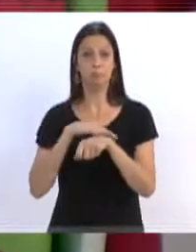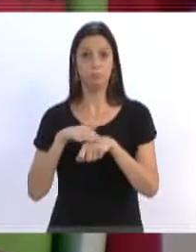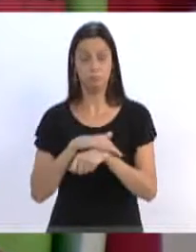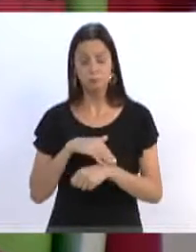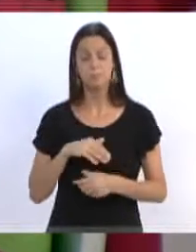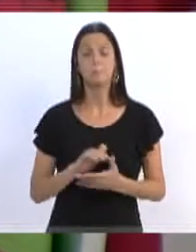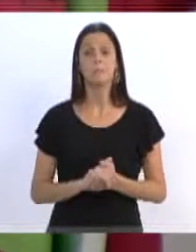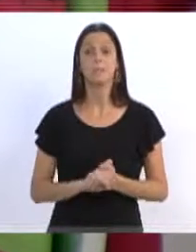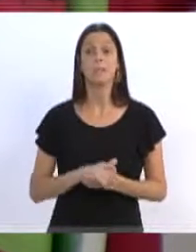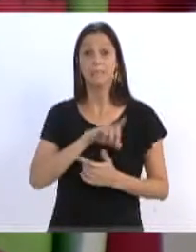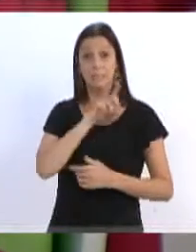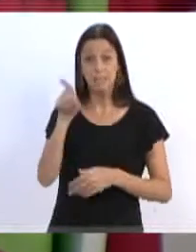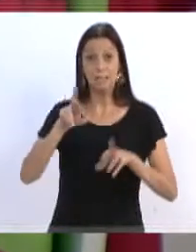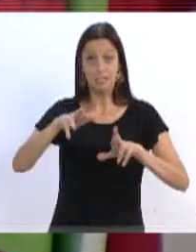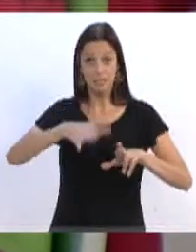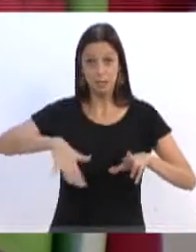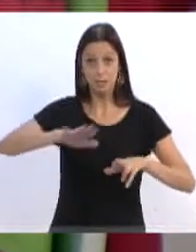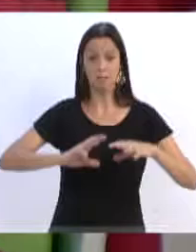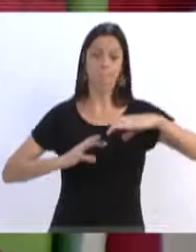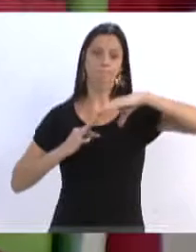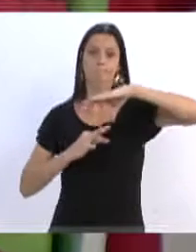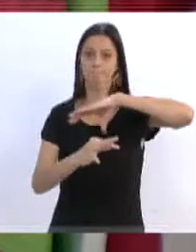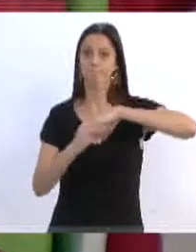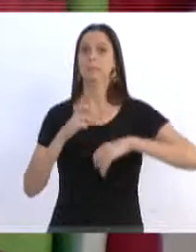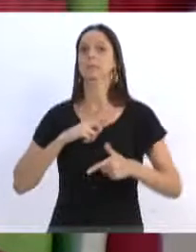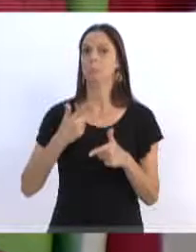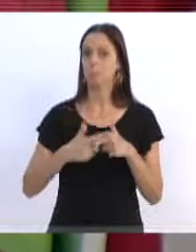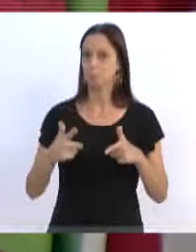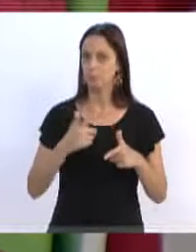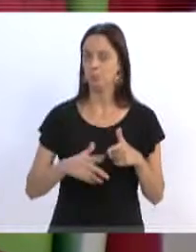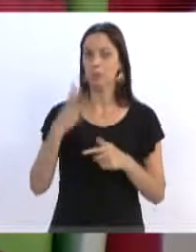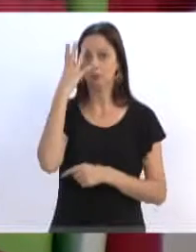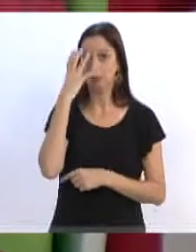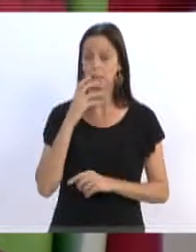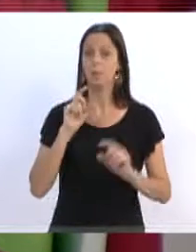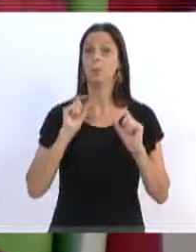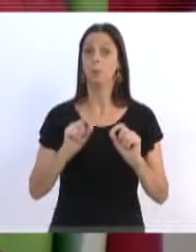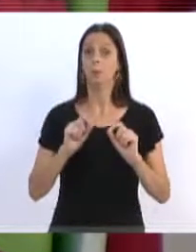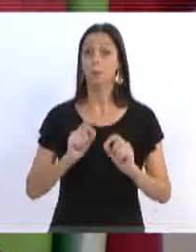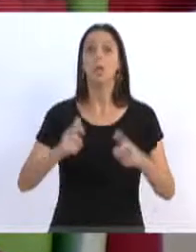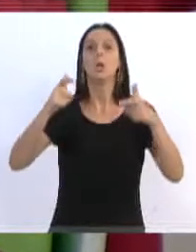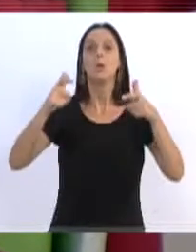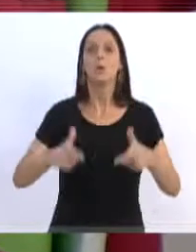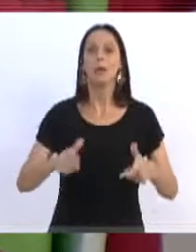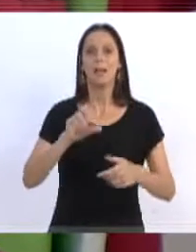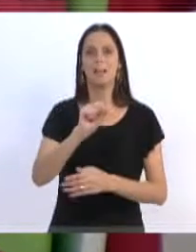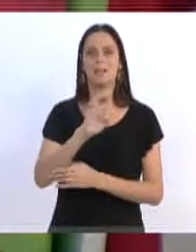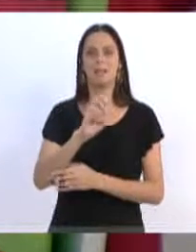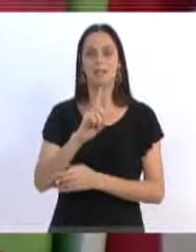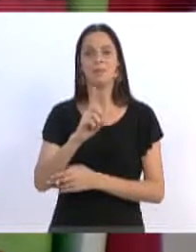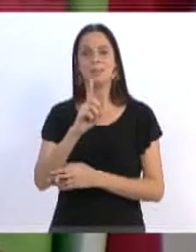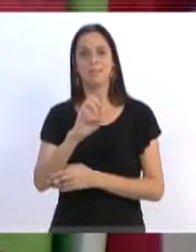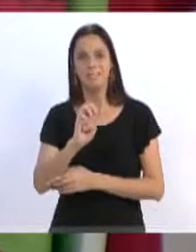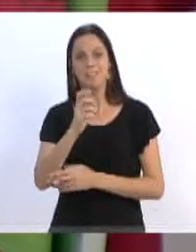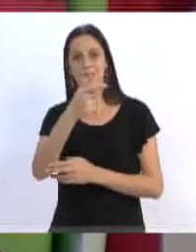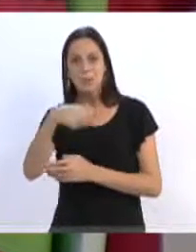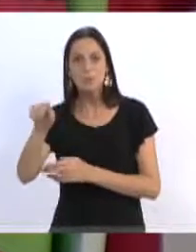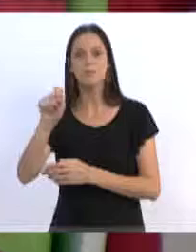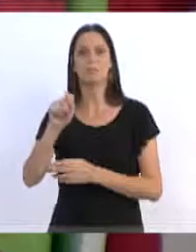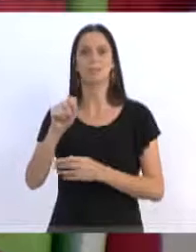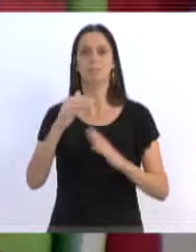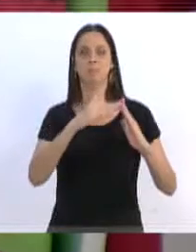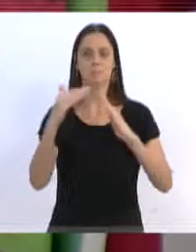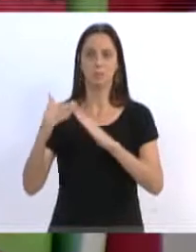muito grande lá na região da fortaleza alta com o problema da sede da associação de moradores que